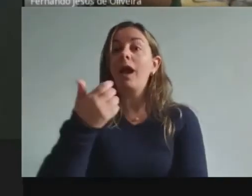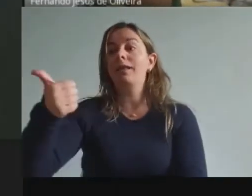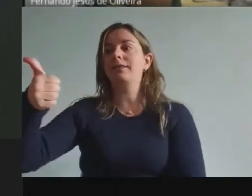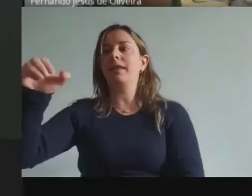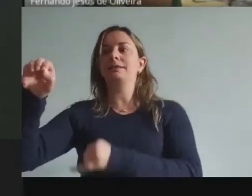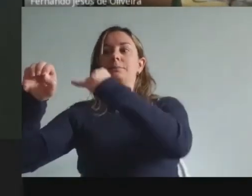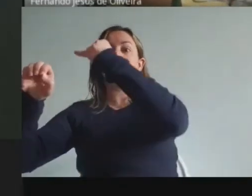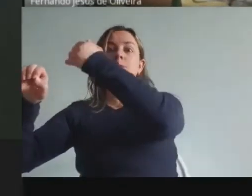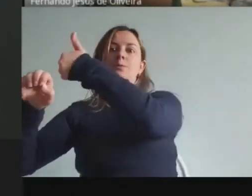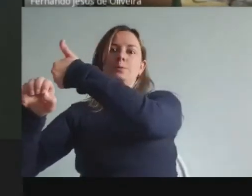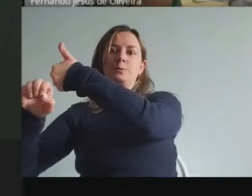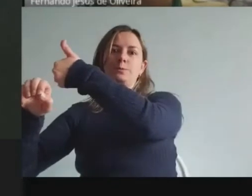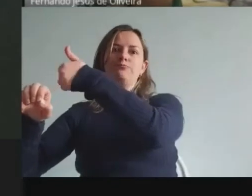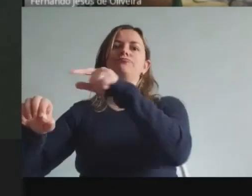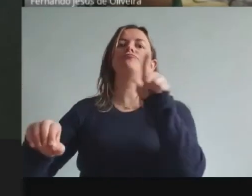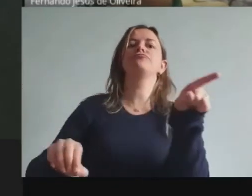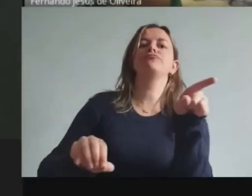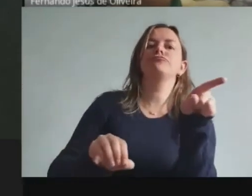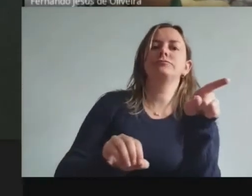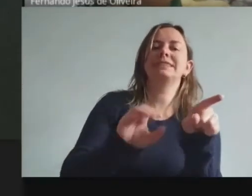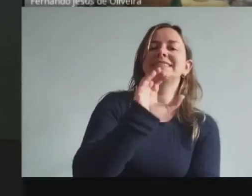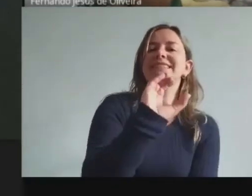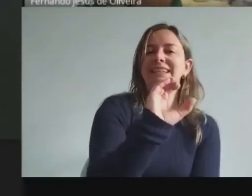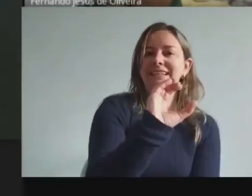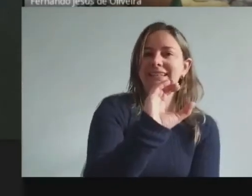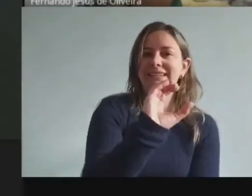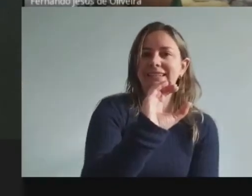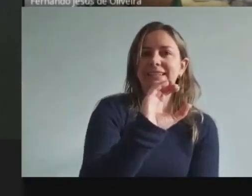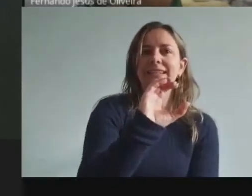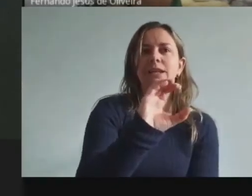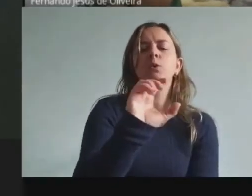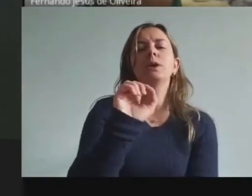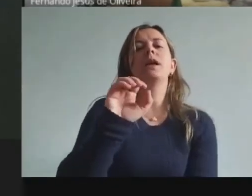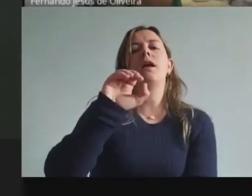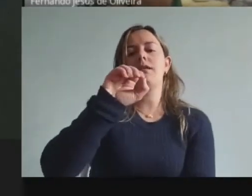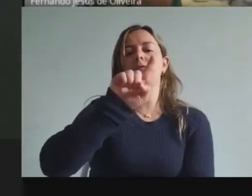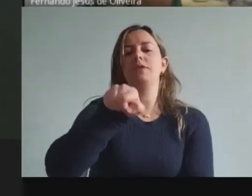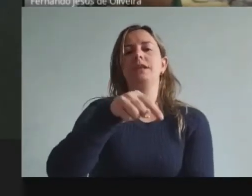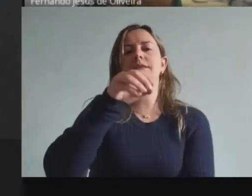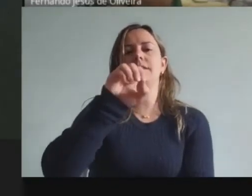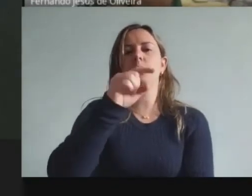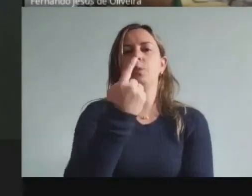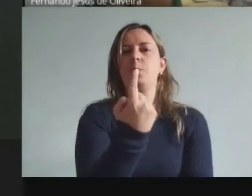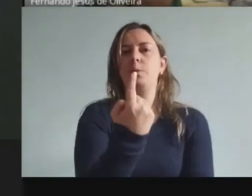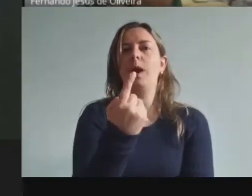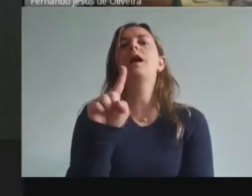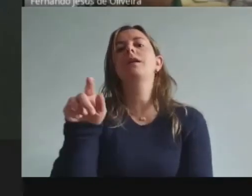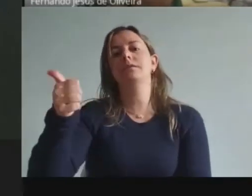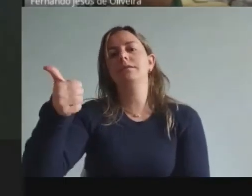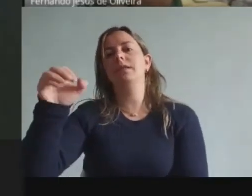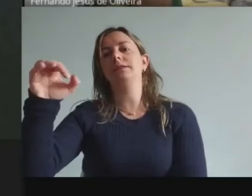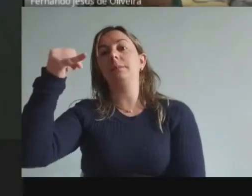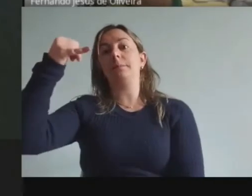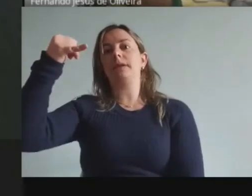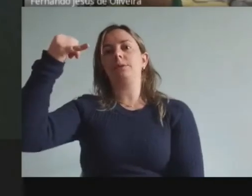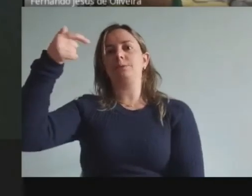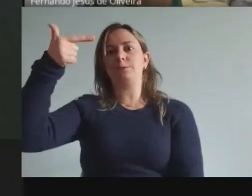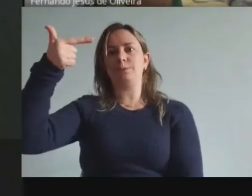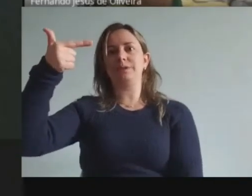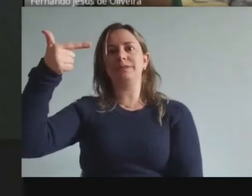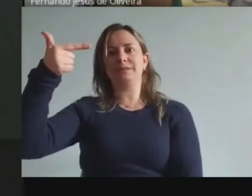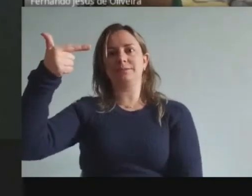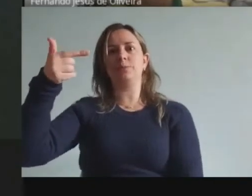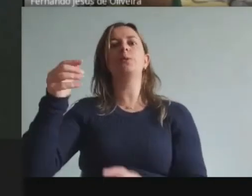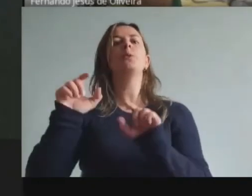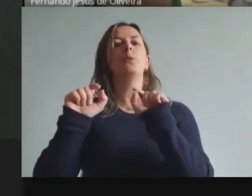O centi é um de centésimo, né? Centésimo é 0,01, 10 a menos 2, 2